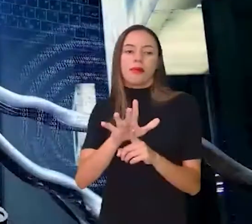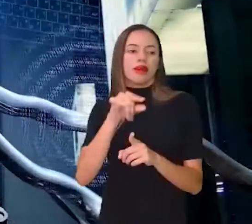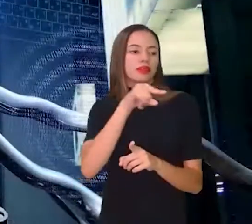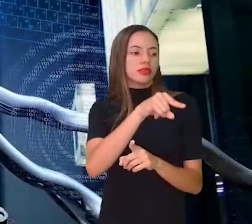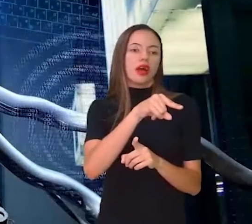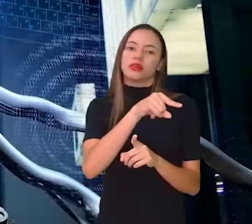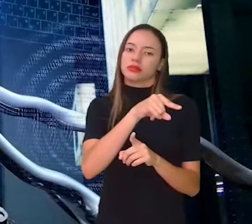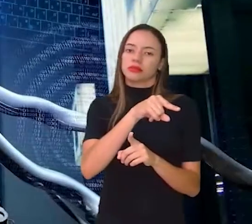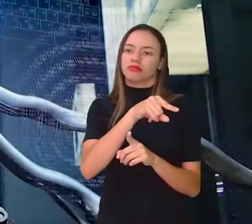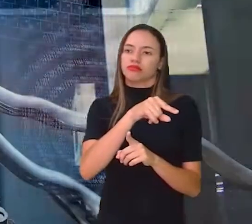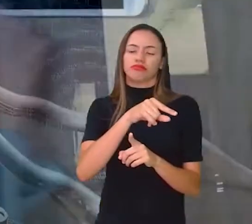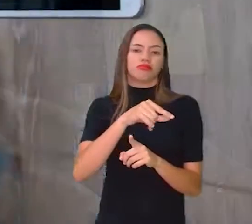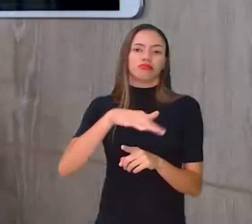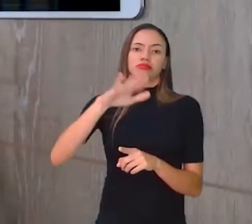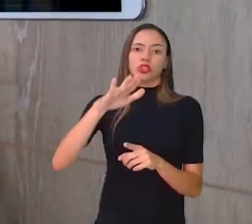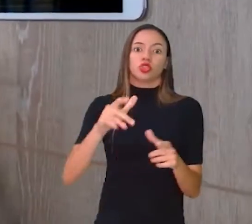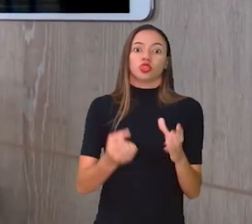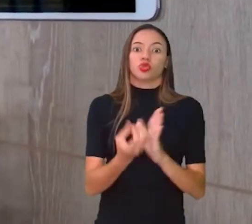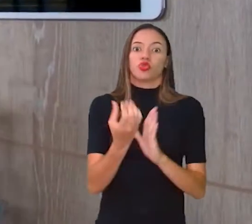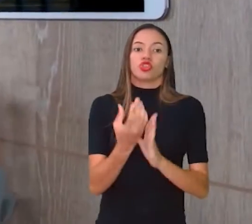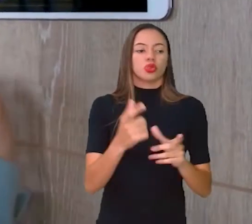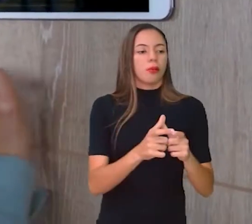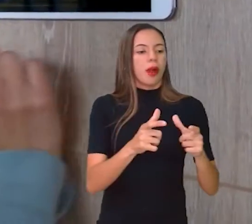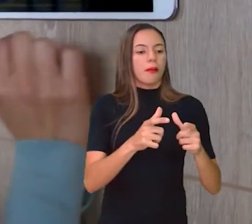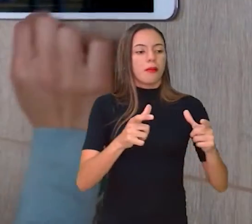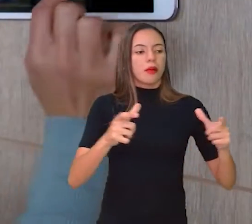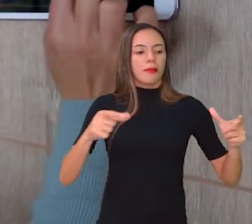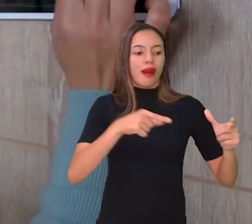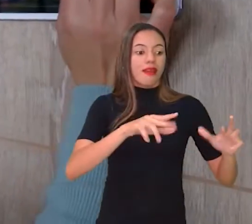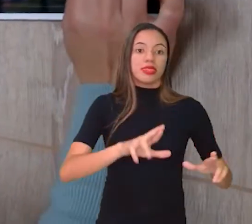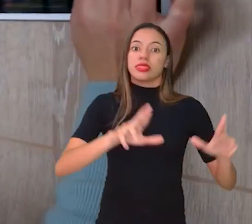vez mais crescentes e customizadas.